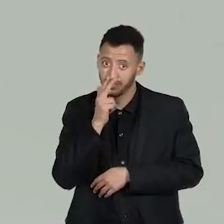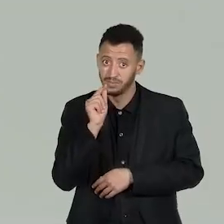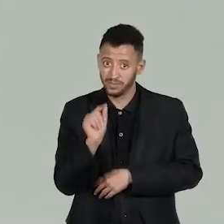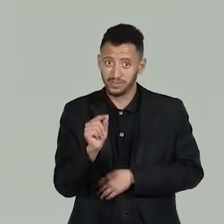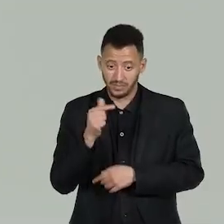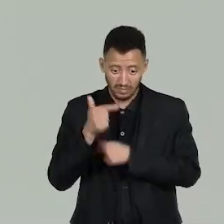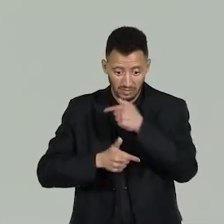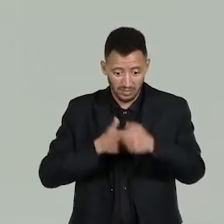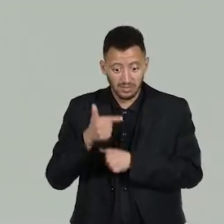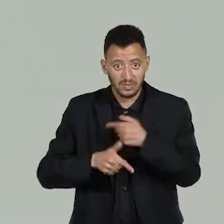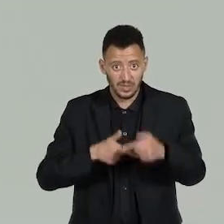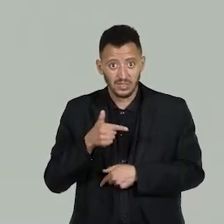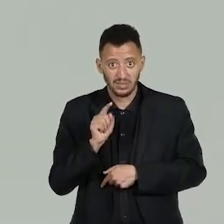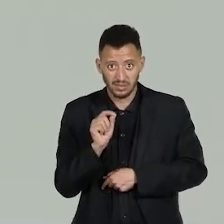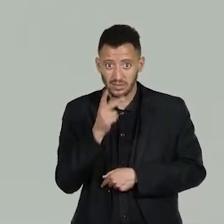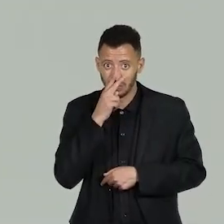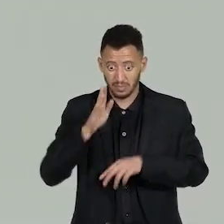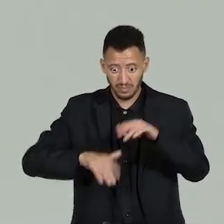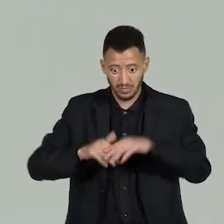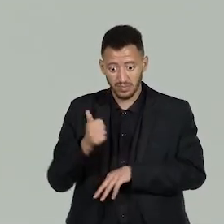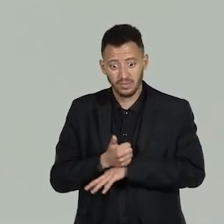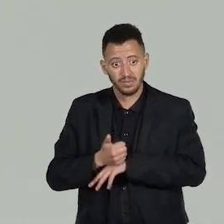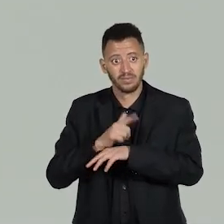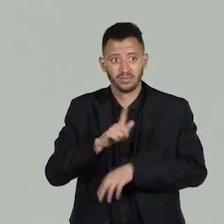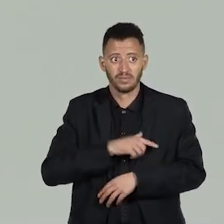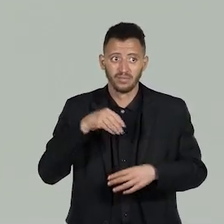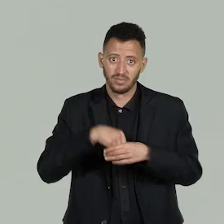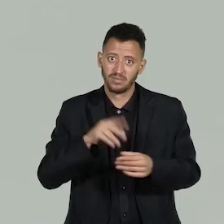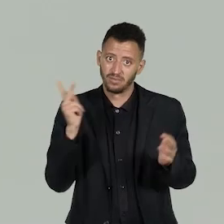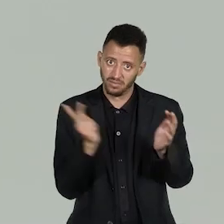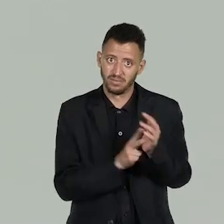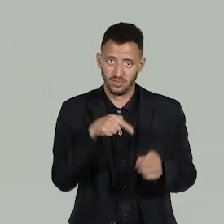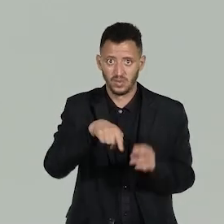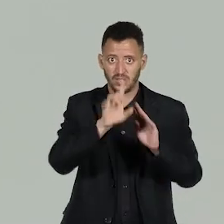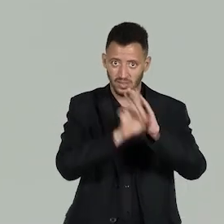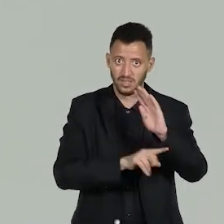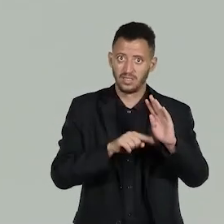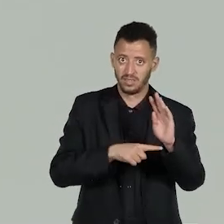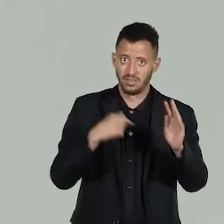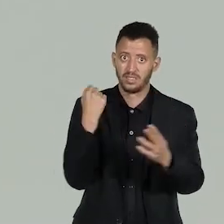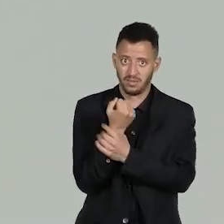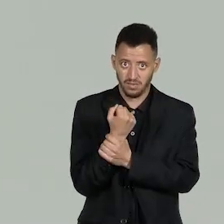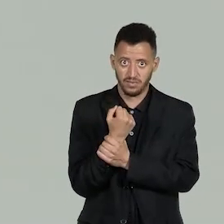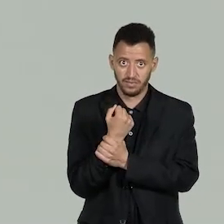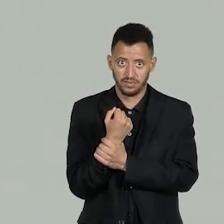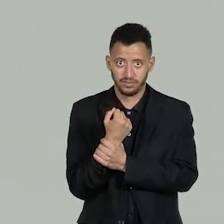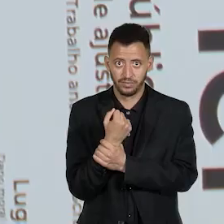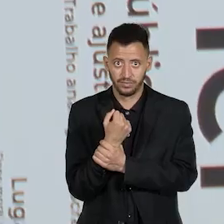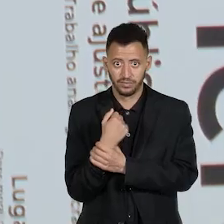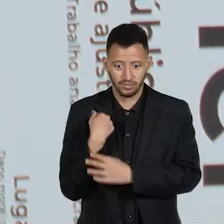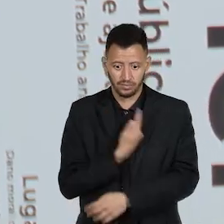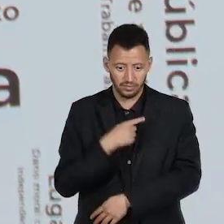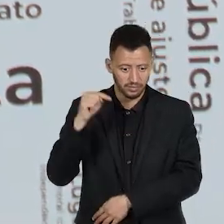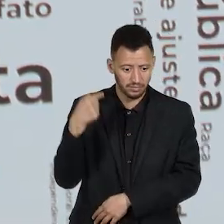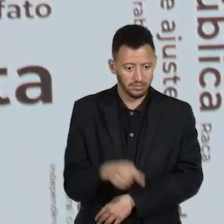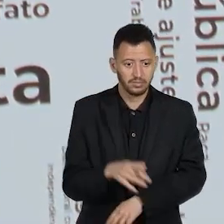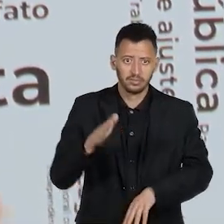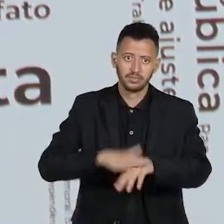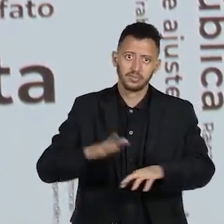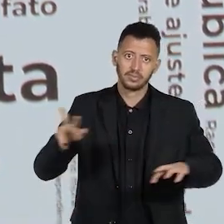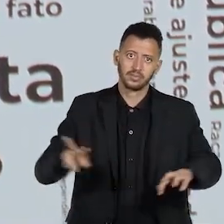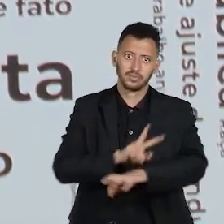E será que com tanto trabalho assim, esses profissionais estão tendo realmente seus direitos garantidos? Para